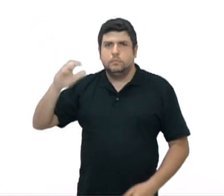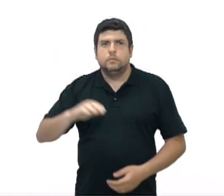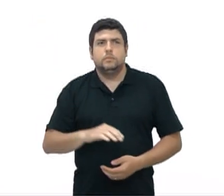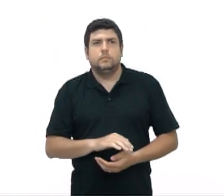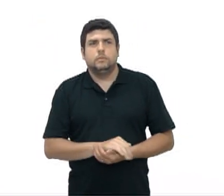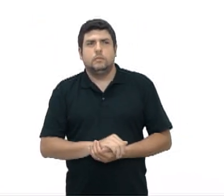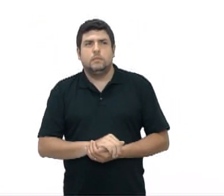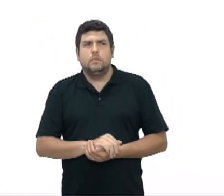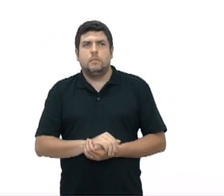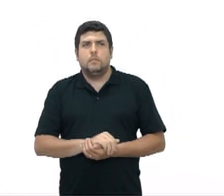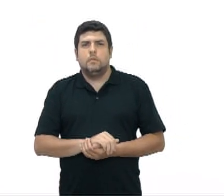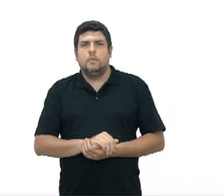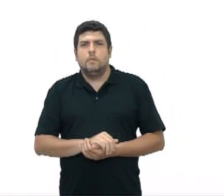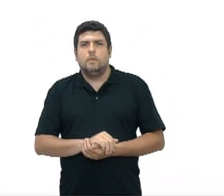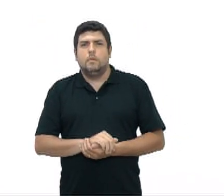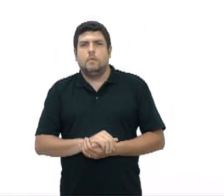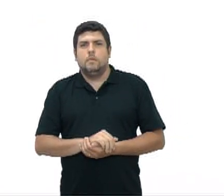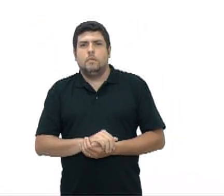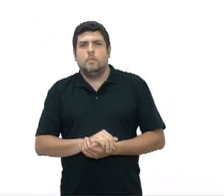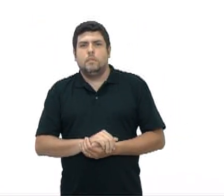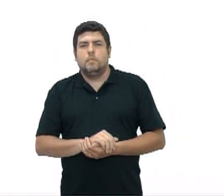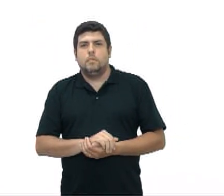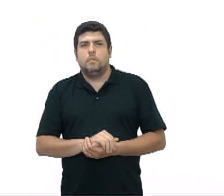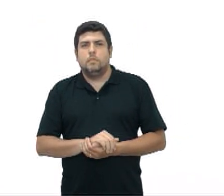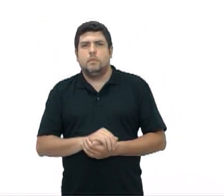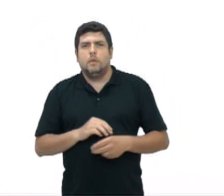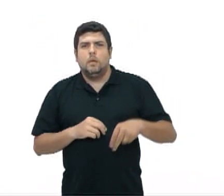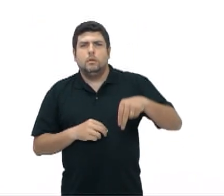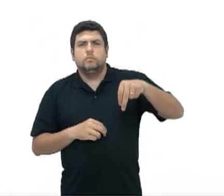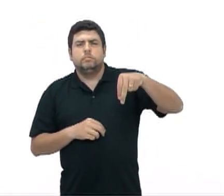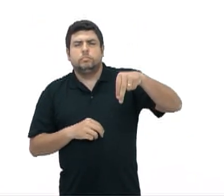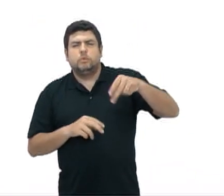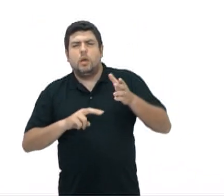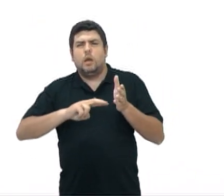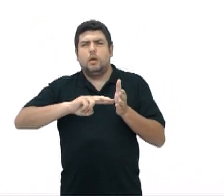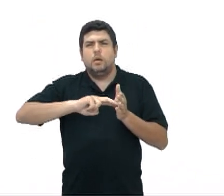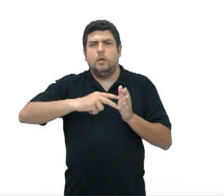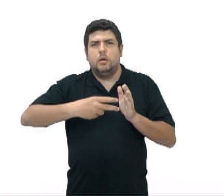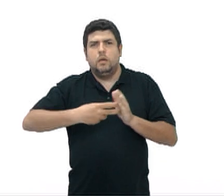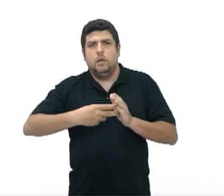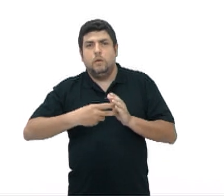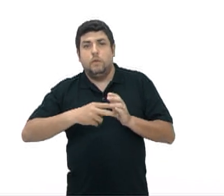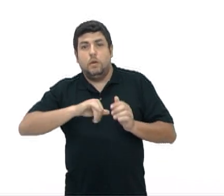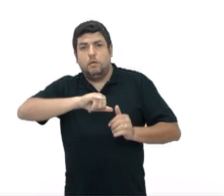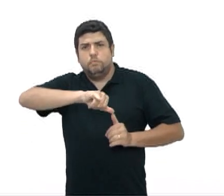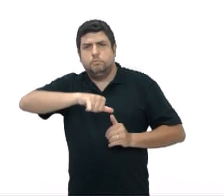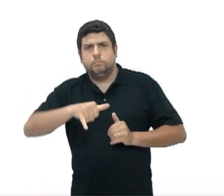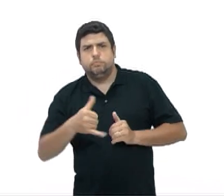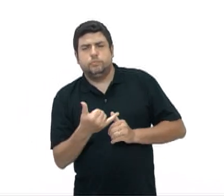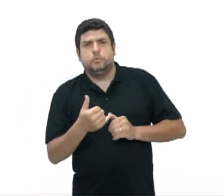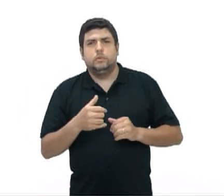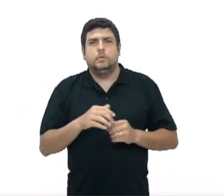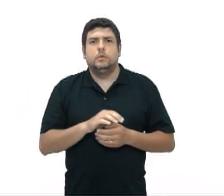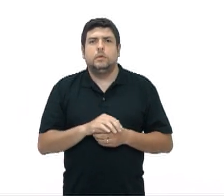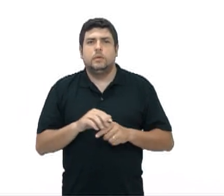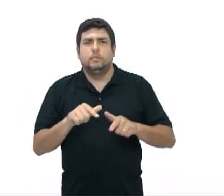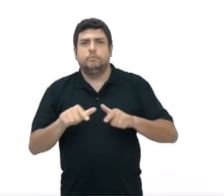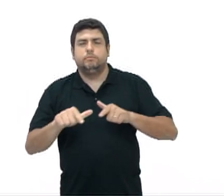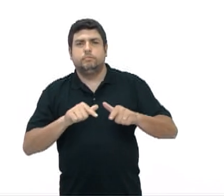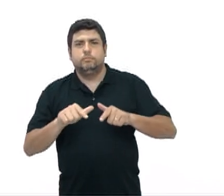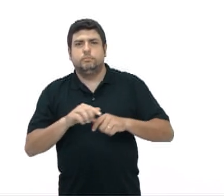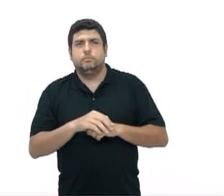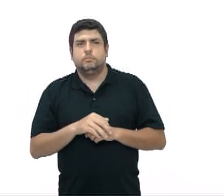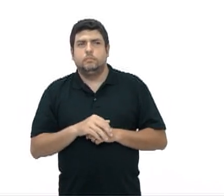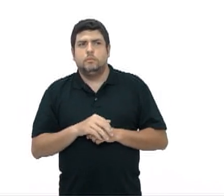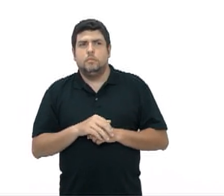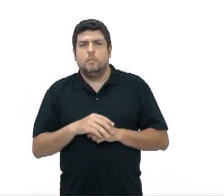que representa aqui o rendimento dessa máquina térmica. Temos uma fonte fria, que é a